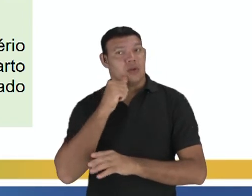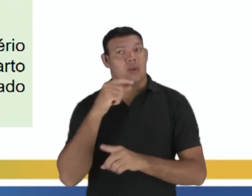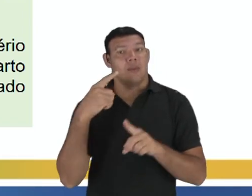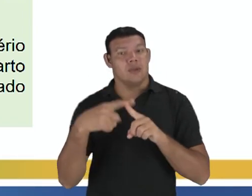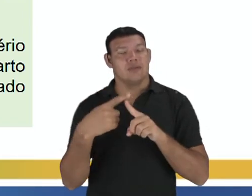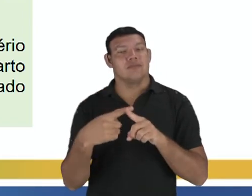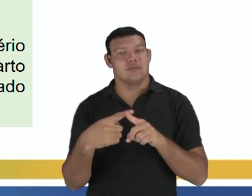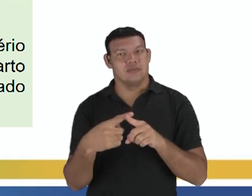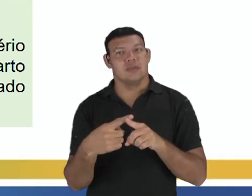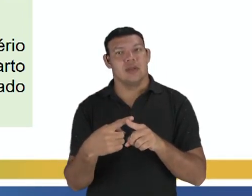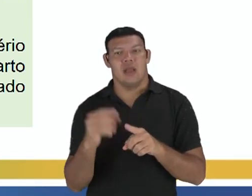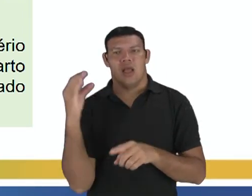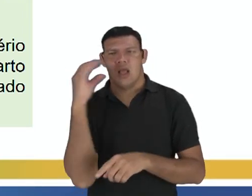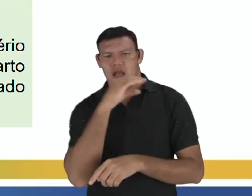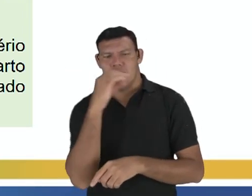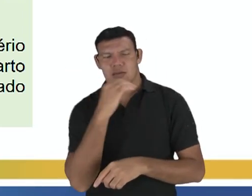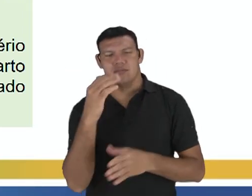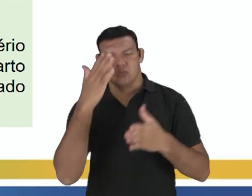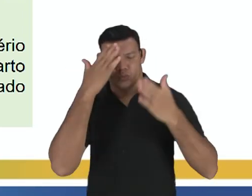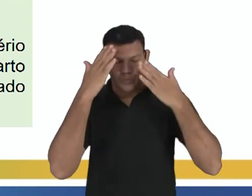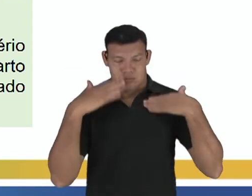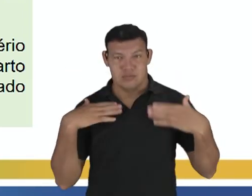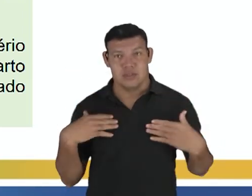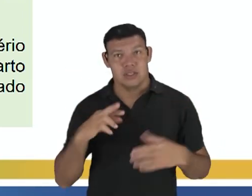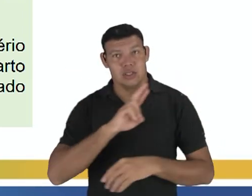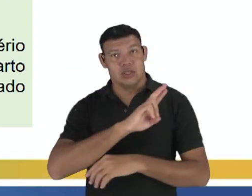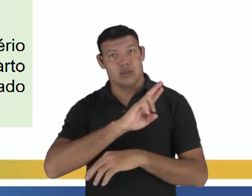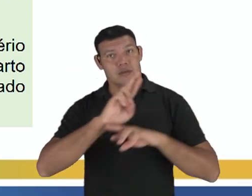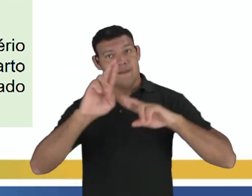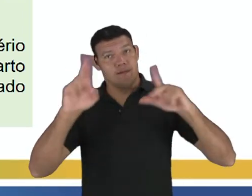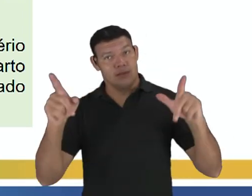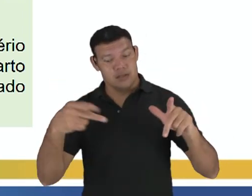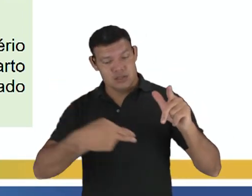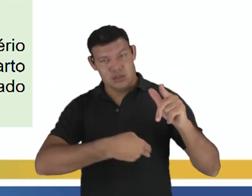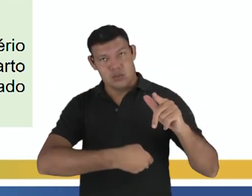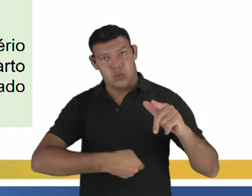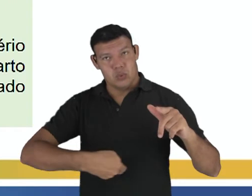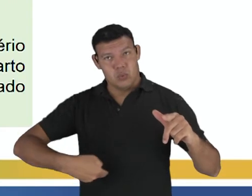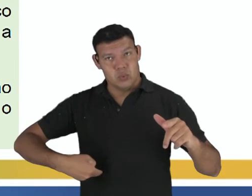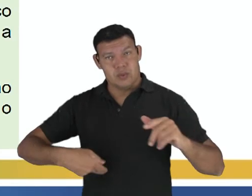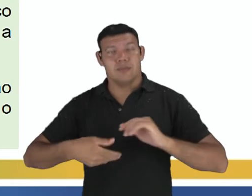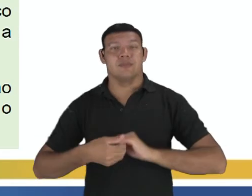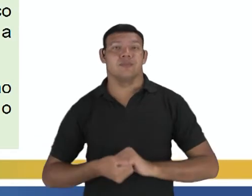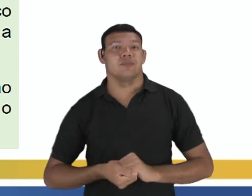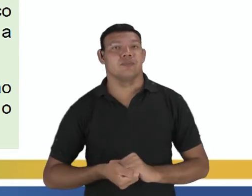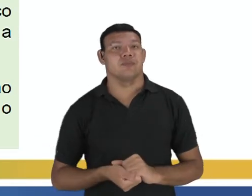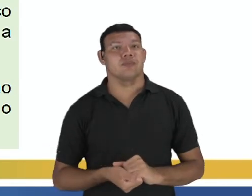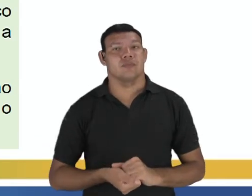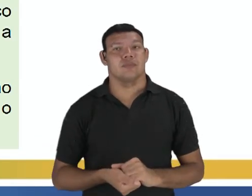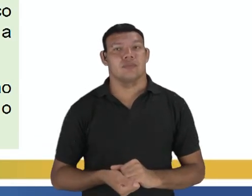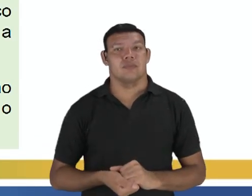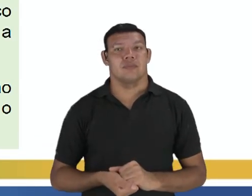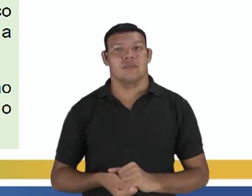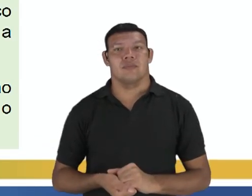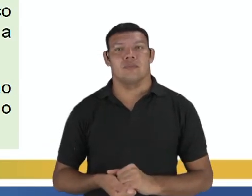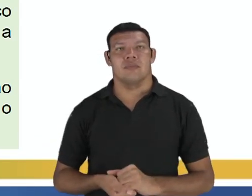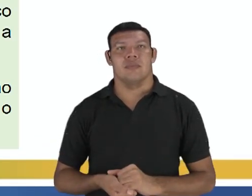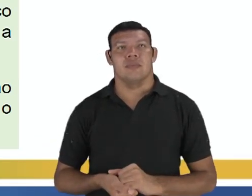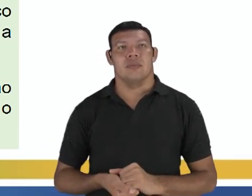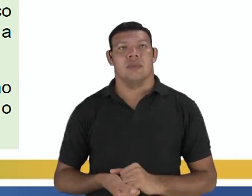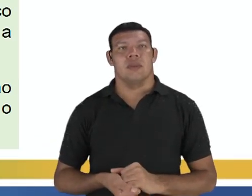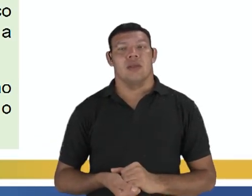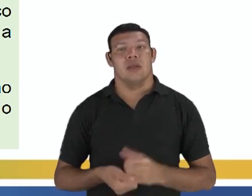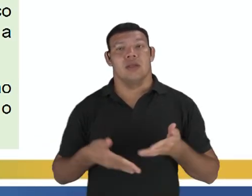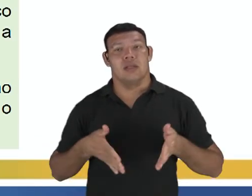a recuperação após o parto normal é muito rápida em comparação com parto cesárea que nós vamos comentar agora e o parto